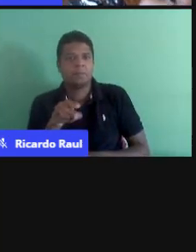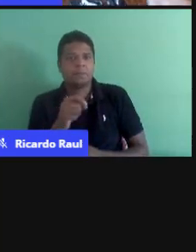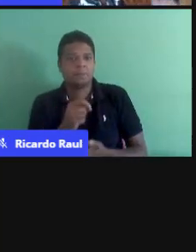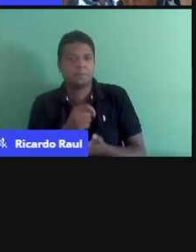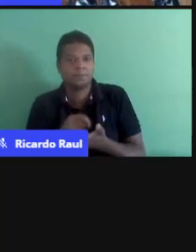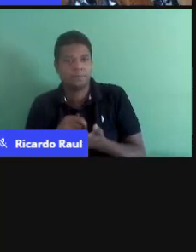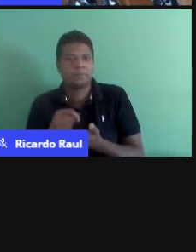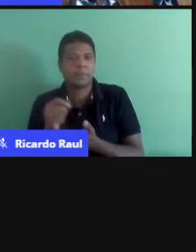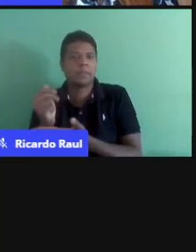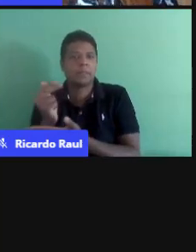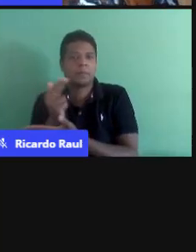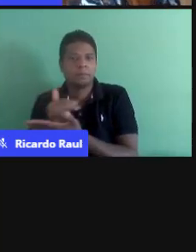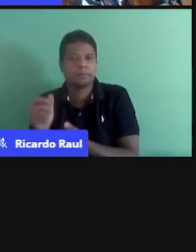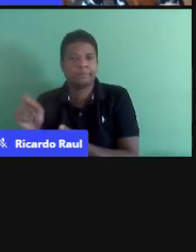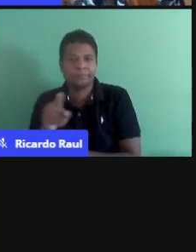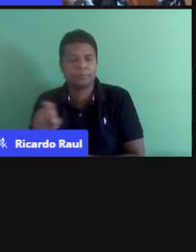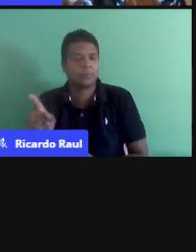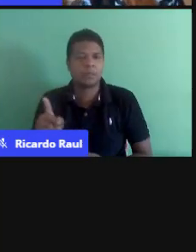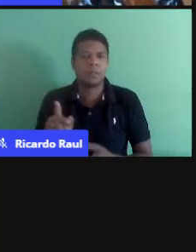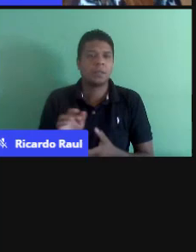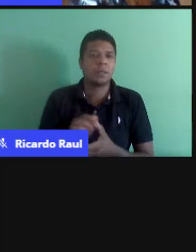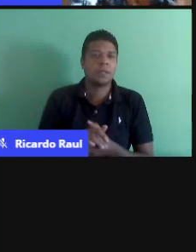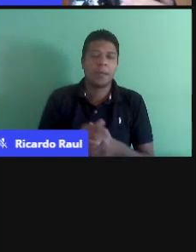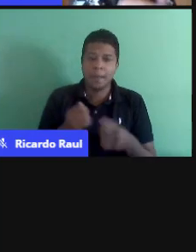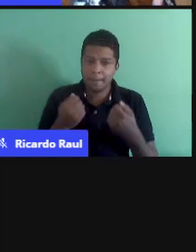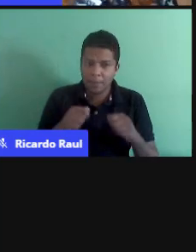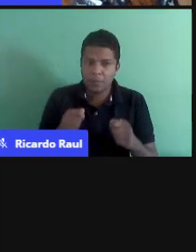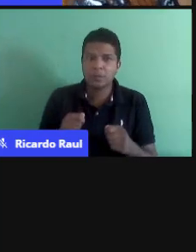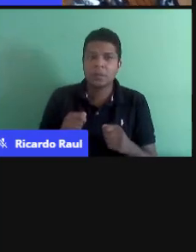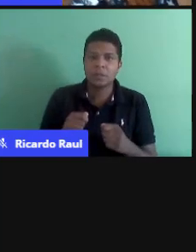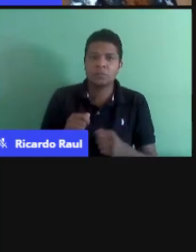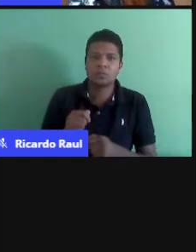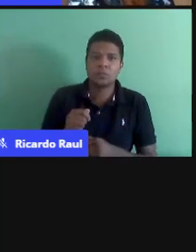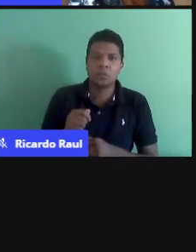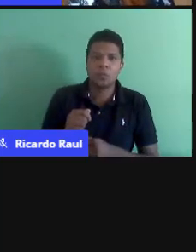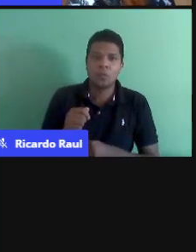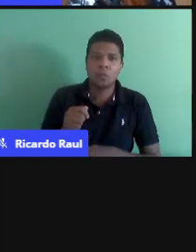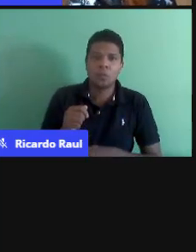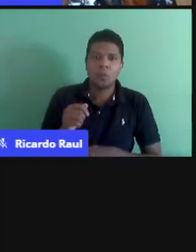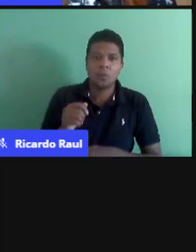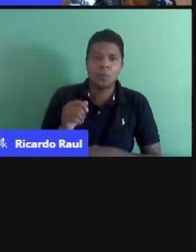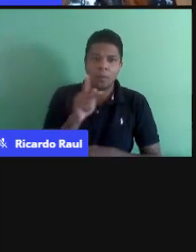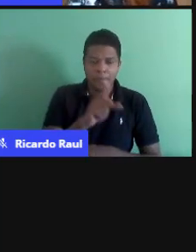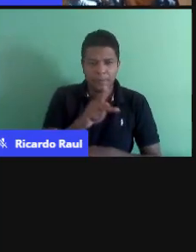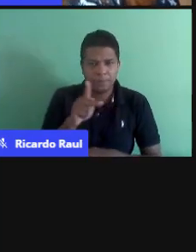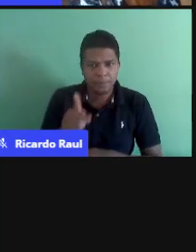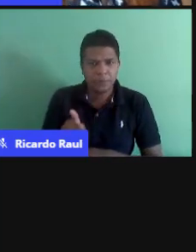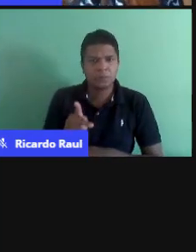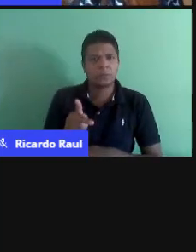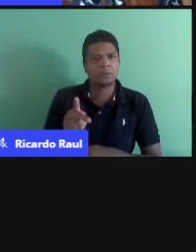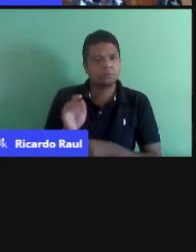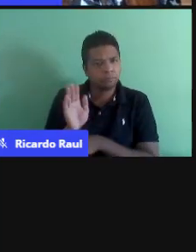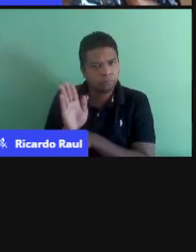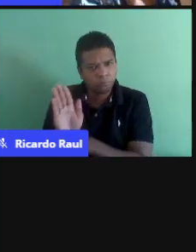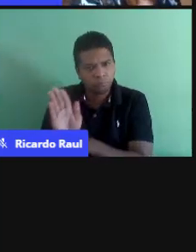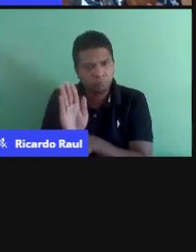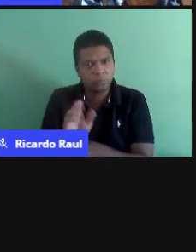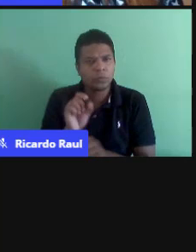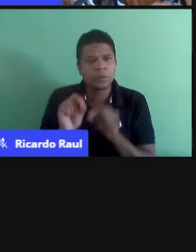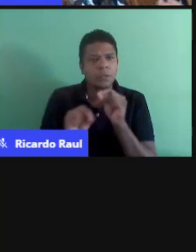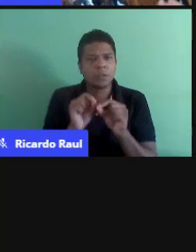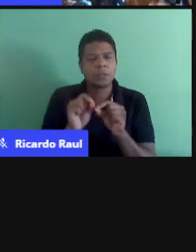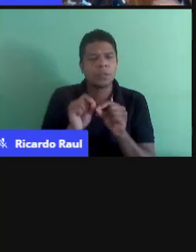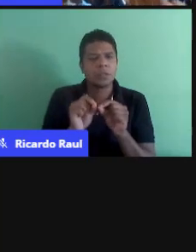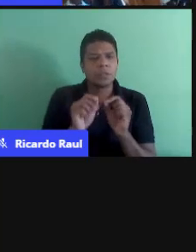muito importante a intervenção e o planejamento do professor, né? O que seria o planejar? O